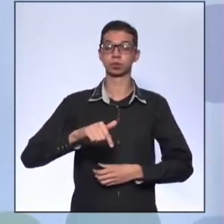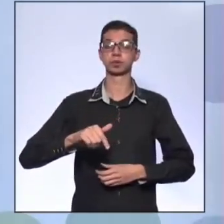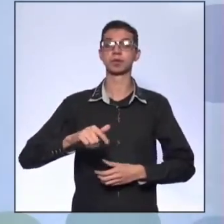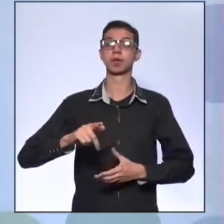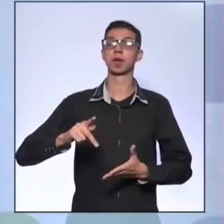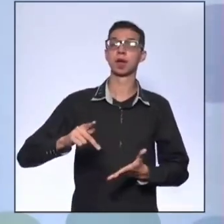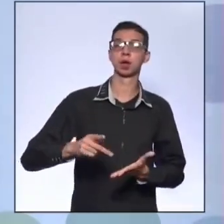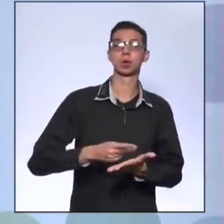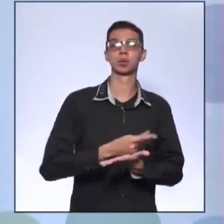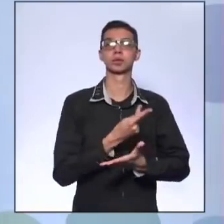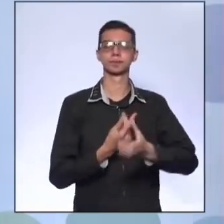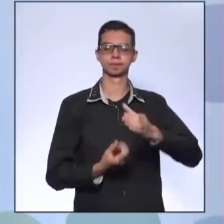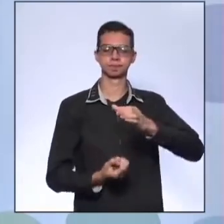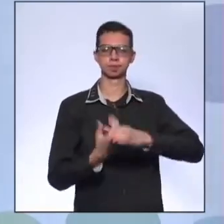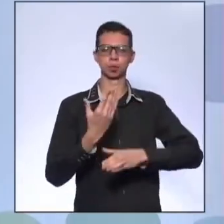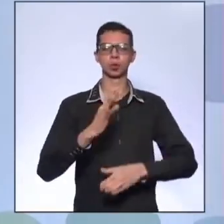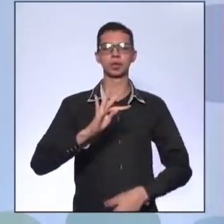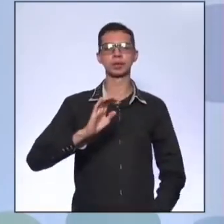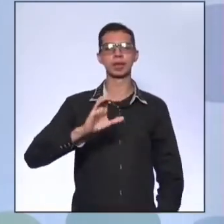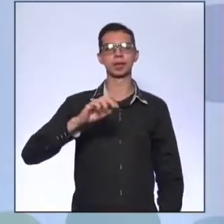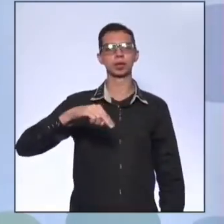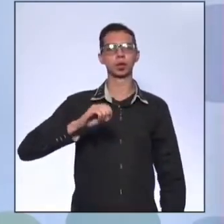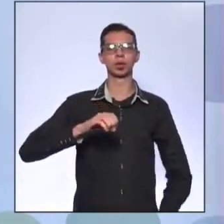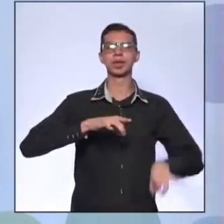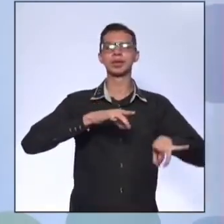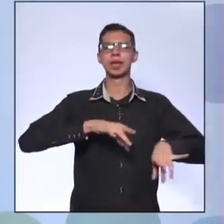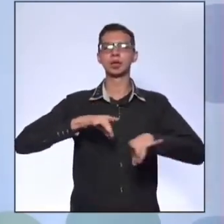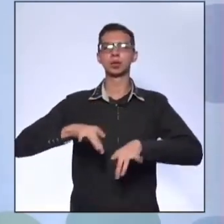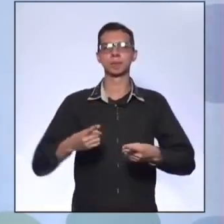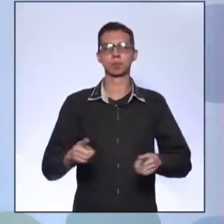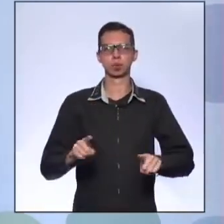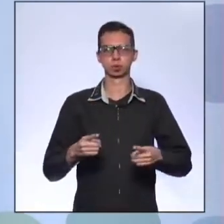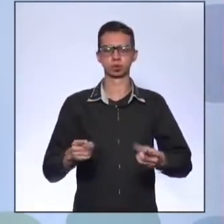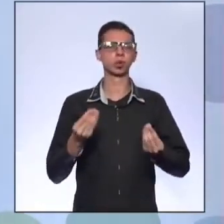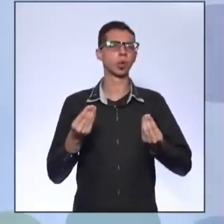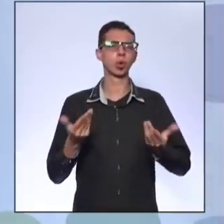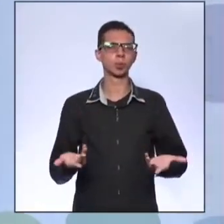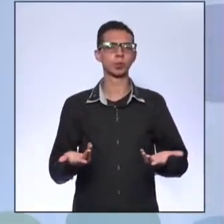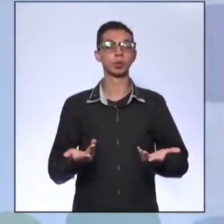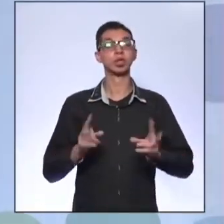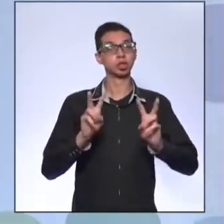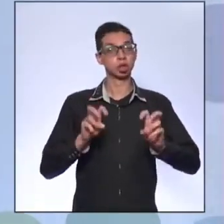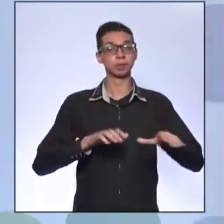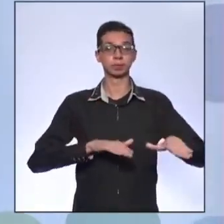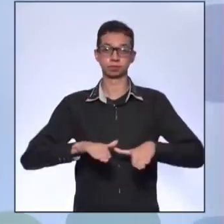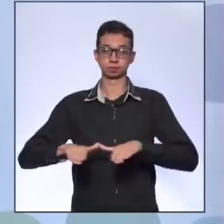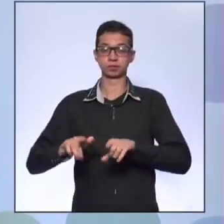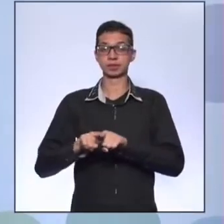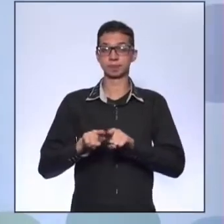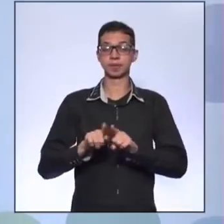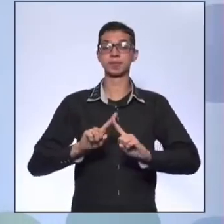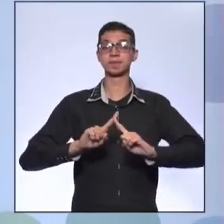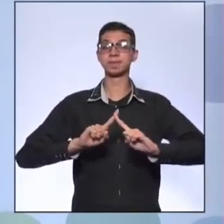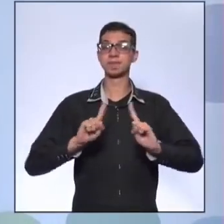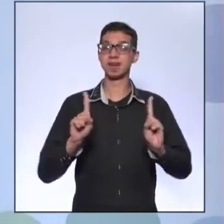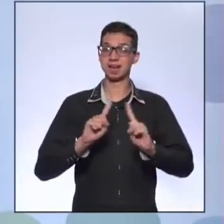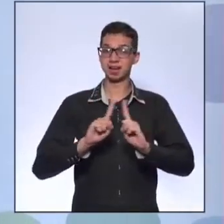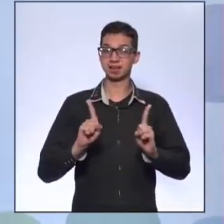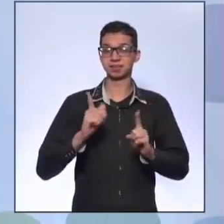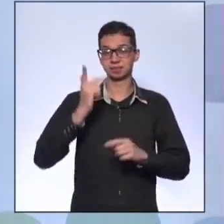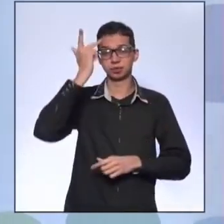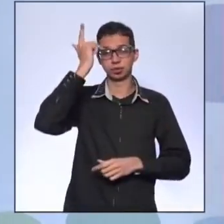A tecnomúsica, então, ela utiliza elementos da música eletrônica, mas também utiliza elementos da música convencional,